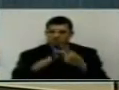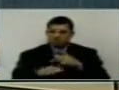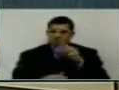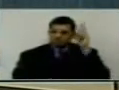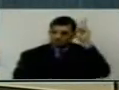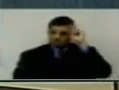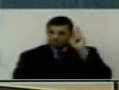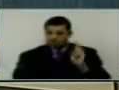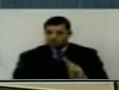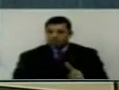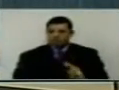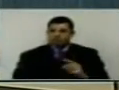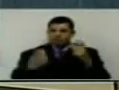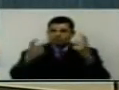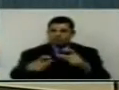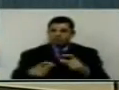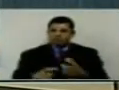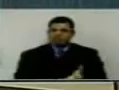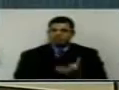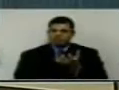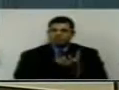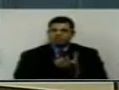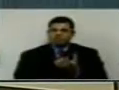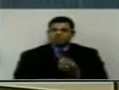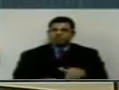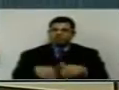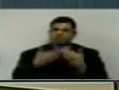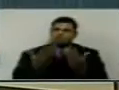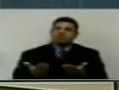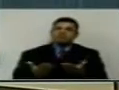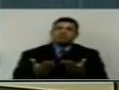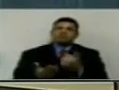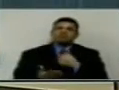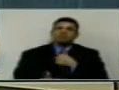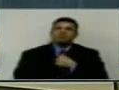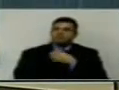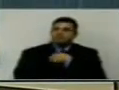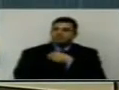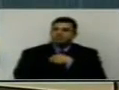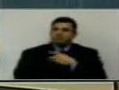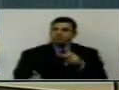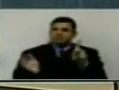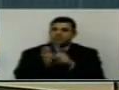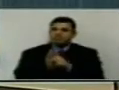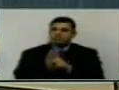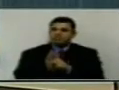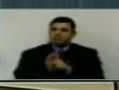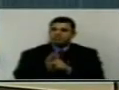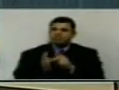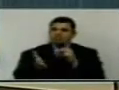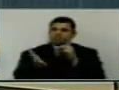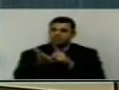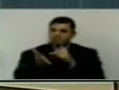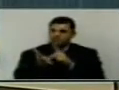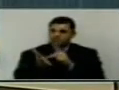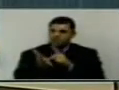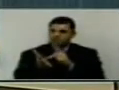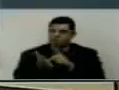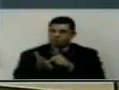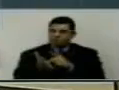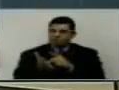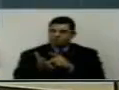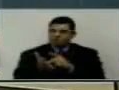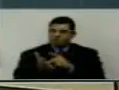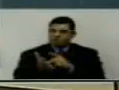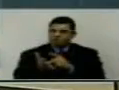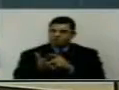de uma instituição de qual eu me sinto parte verdadeiramente.